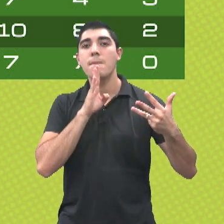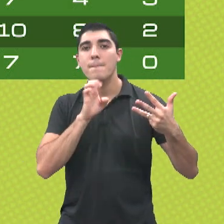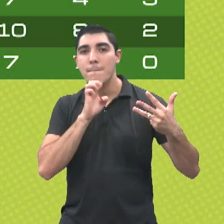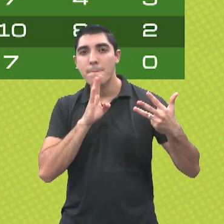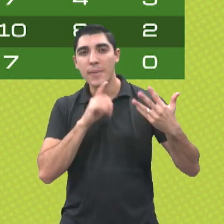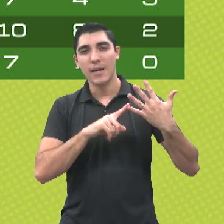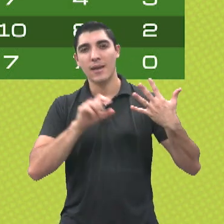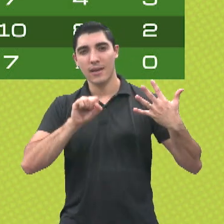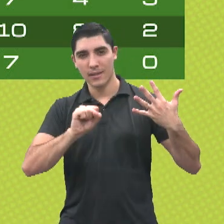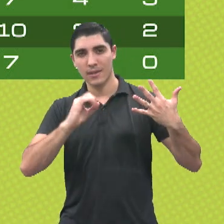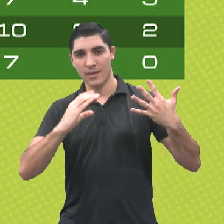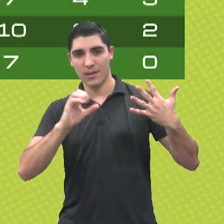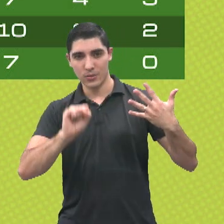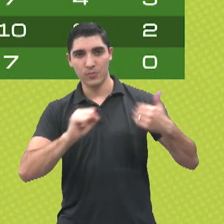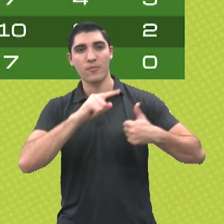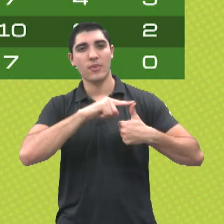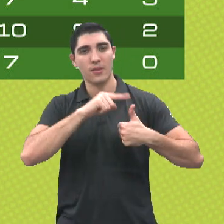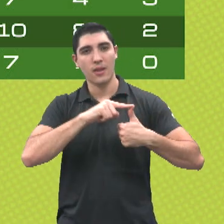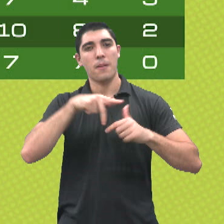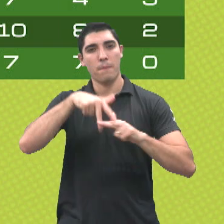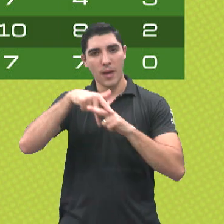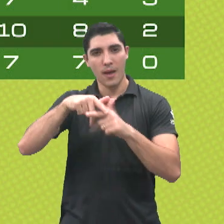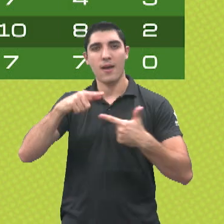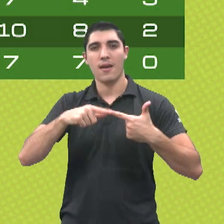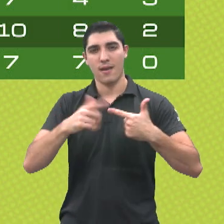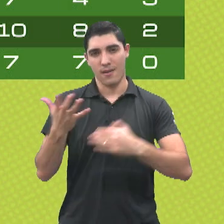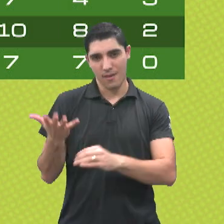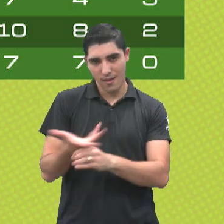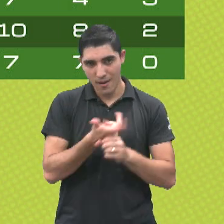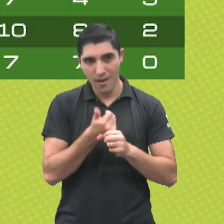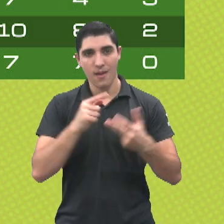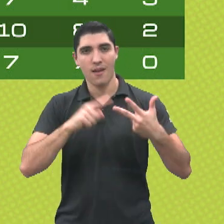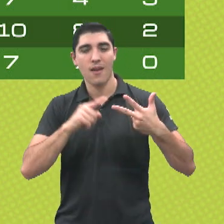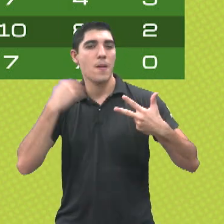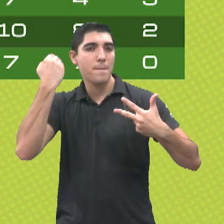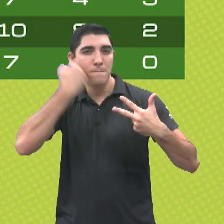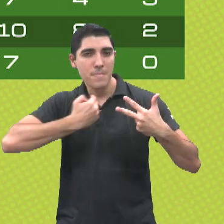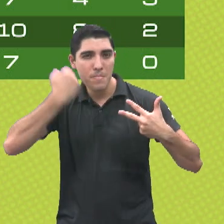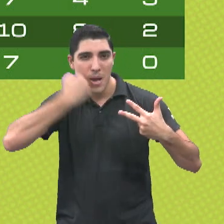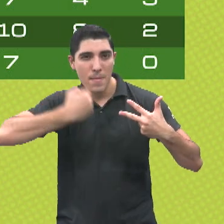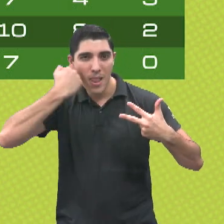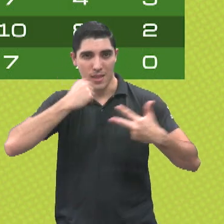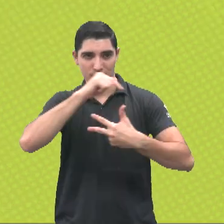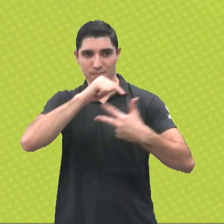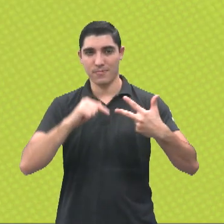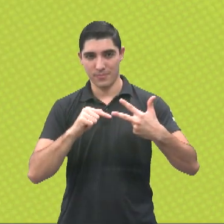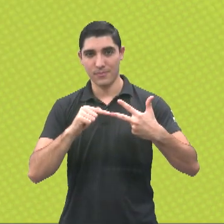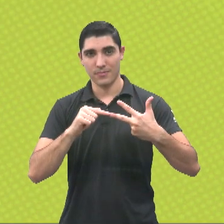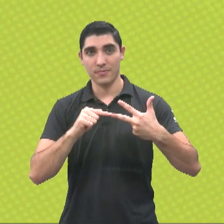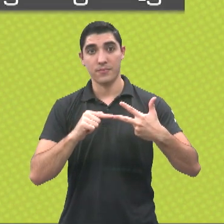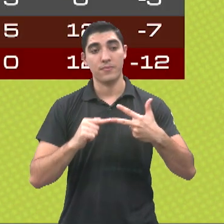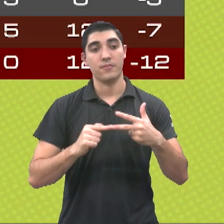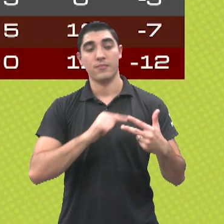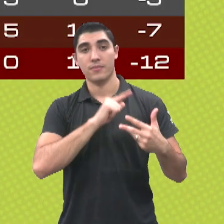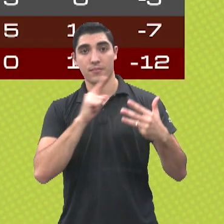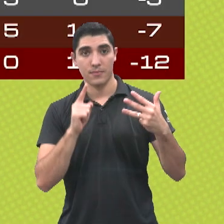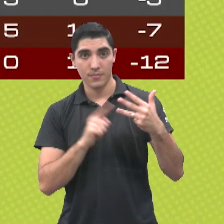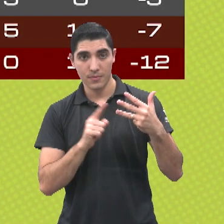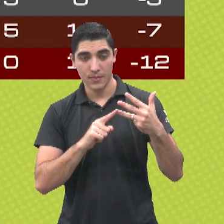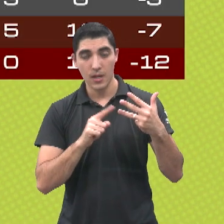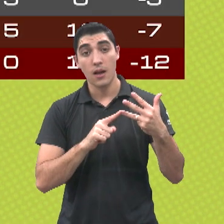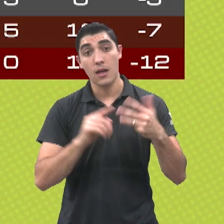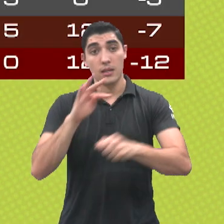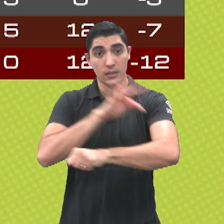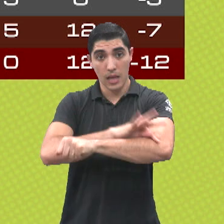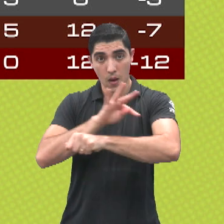Caetano, Barretos, Colorado de Caieiras e também União Barbarense. Seriam os 8 classificados à próxima fase. Vira aí, Matheus, só pra gente dar uma olhadinha.